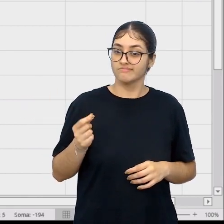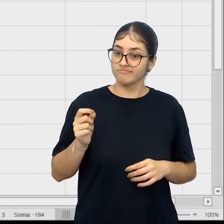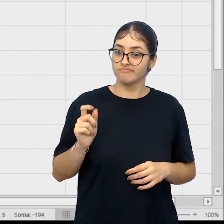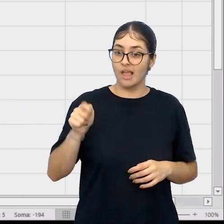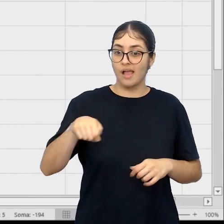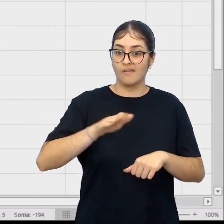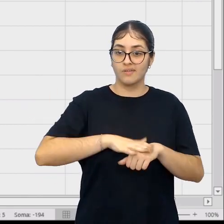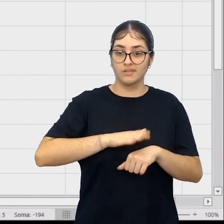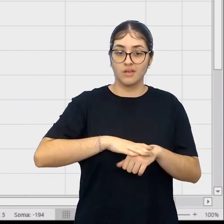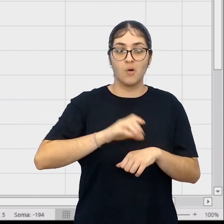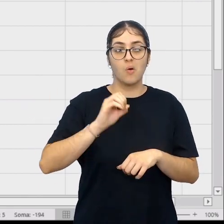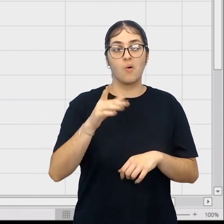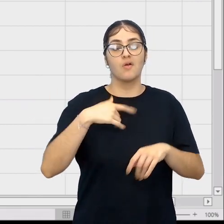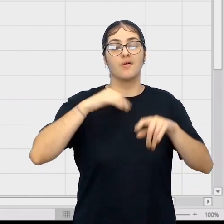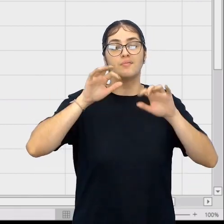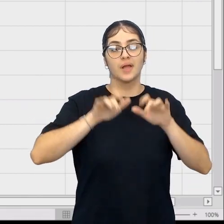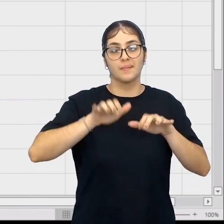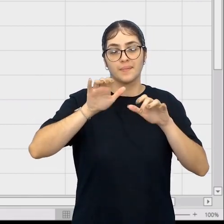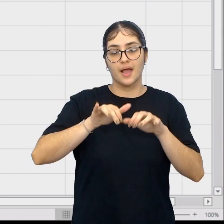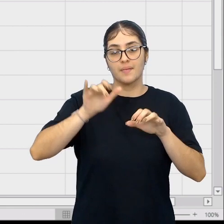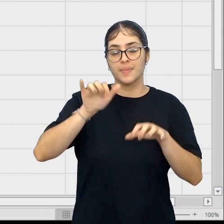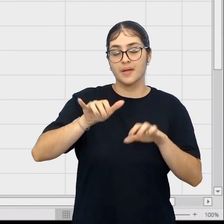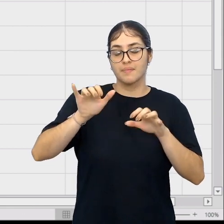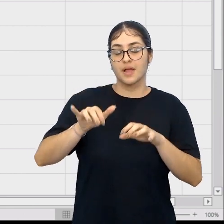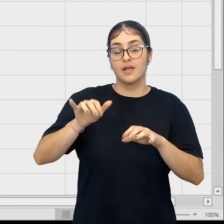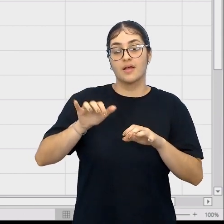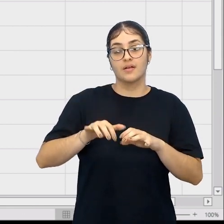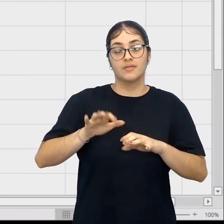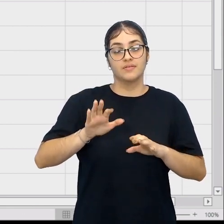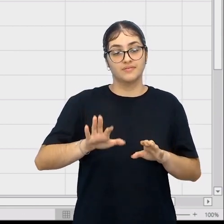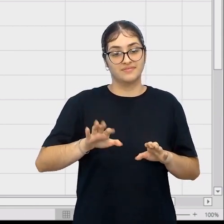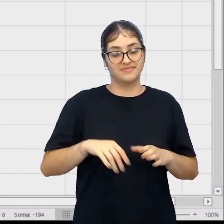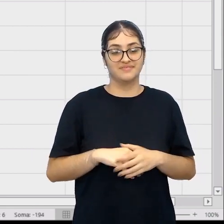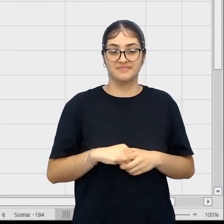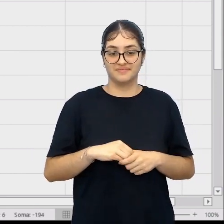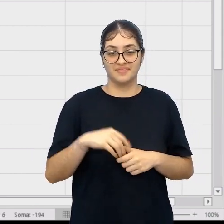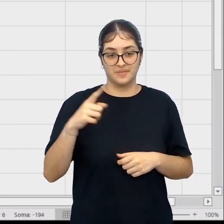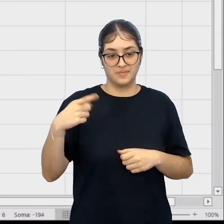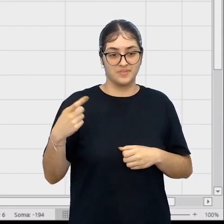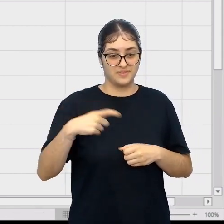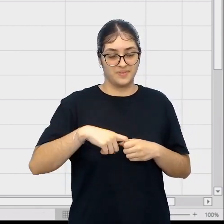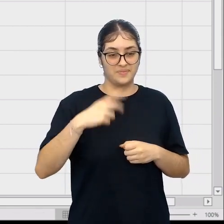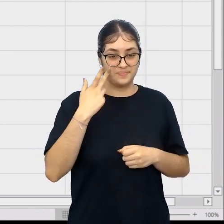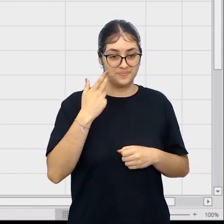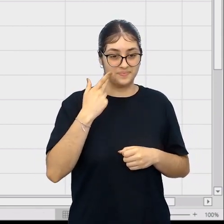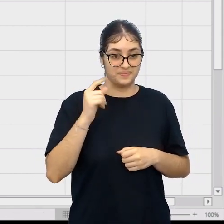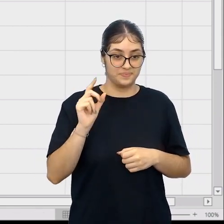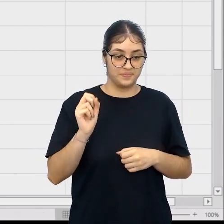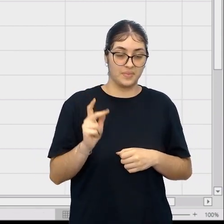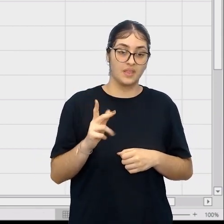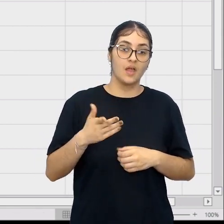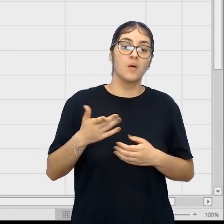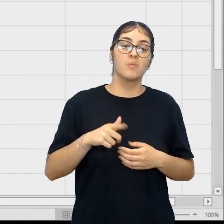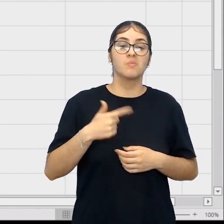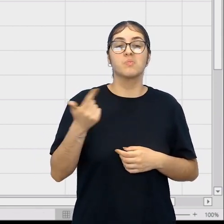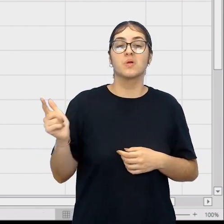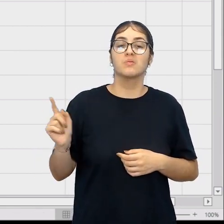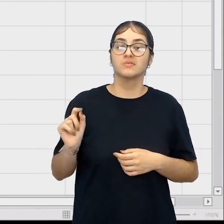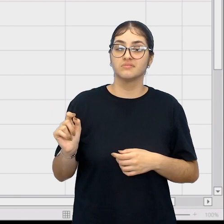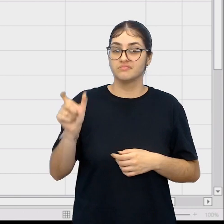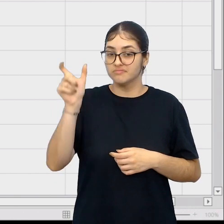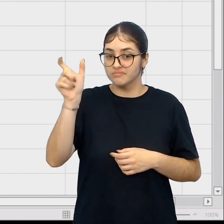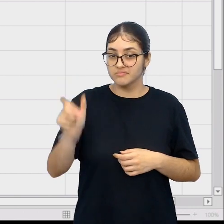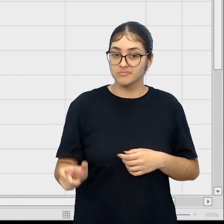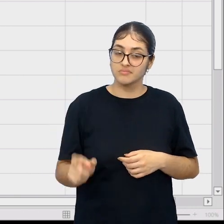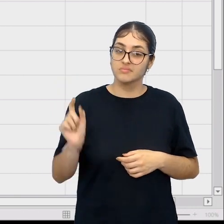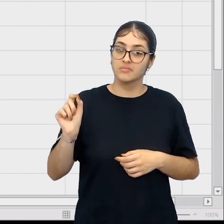não, eu digitava um por um. Tá. Bom? Mas tá vendo que ele diminuiu minha coluna, né? Mas tudo bem, daqui a pouco a gente arruma o tamanho. Tá. Qual é a próxima coluna que precisa ter, Osmar? Tá. A próxima